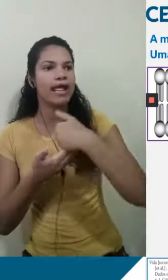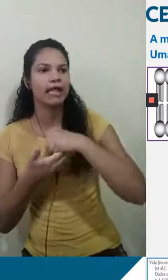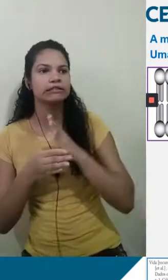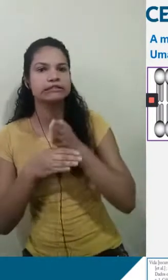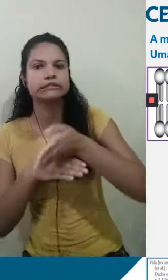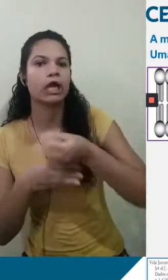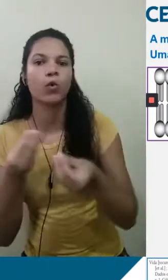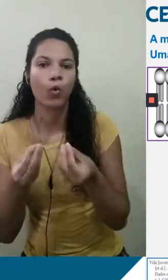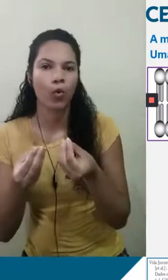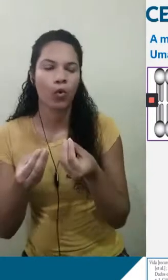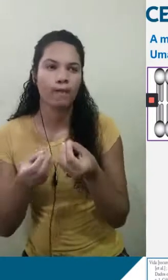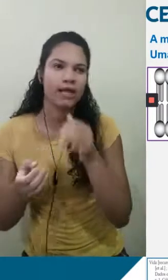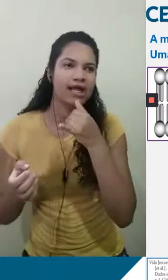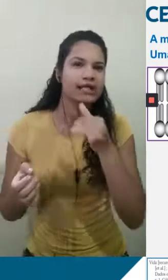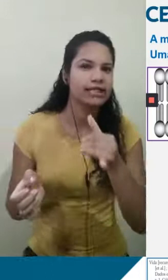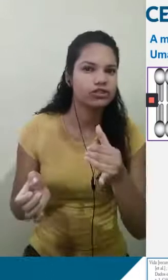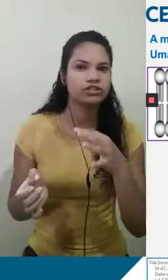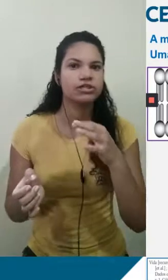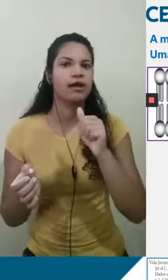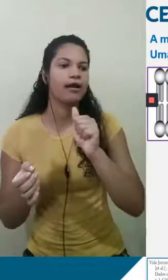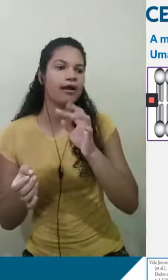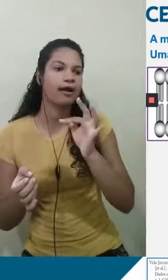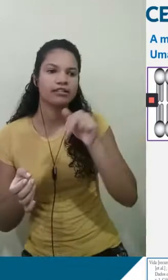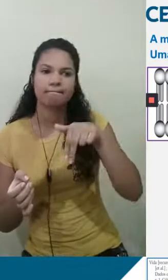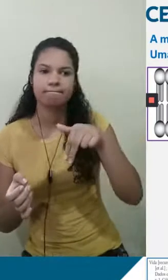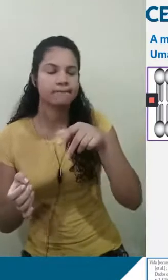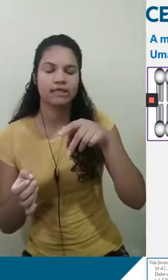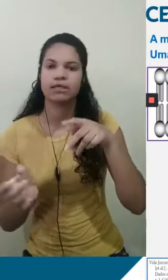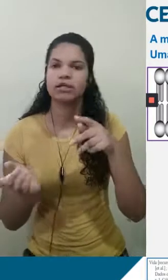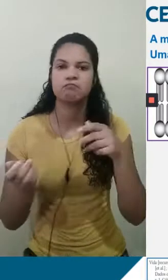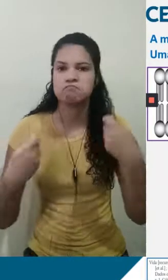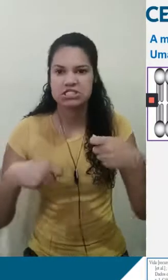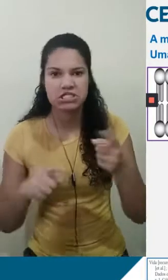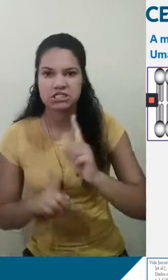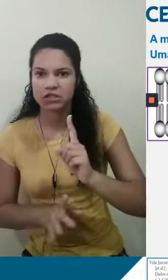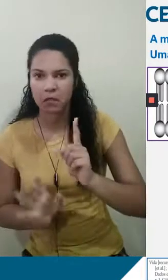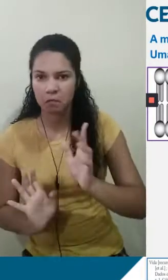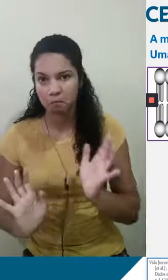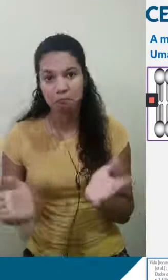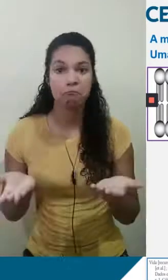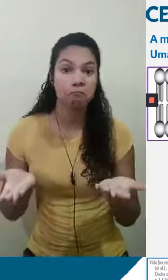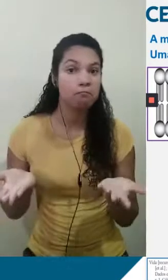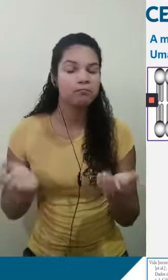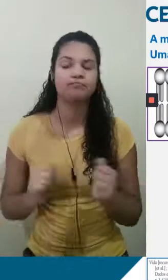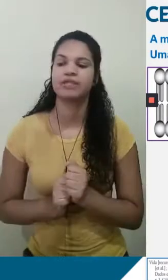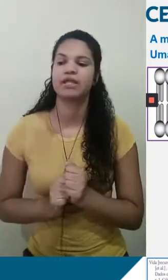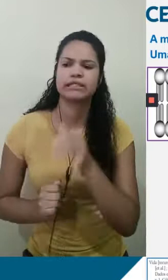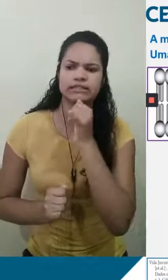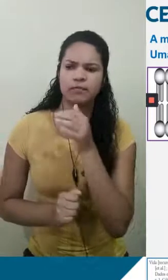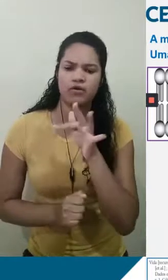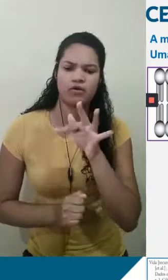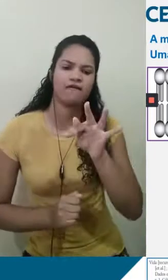fagocitose, pinocitose, difusão, osmose, transporte ativo, transporte